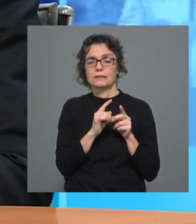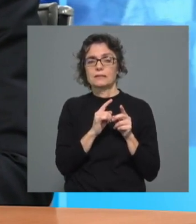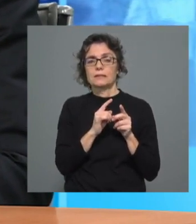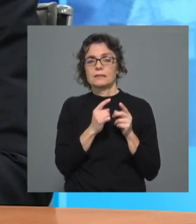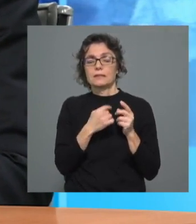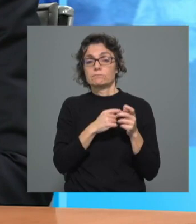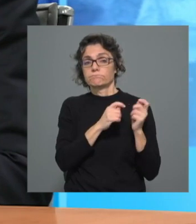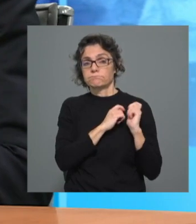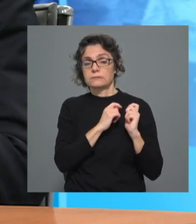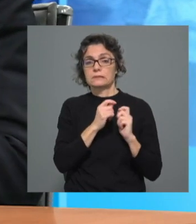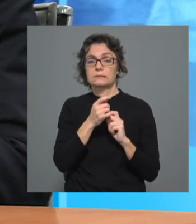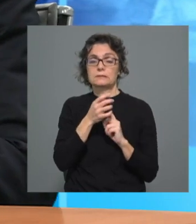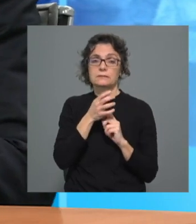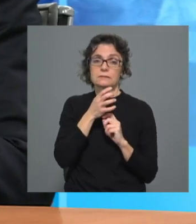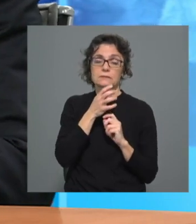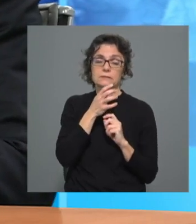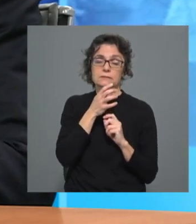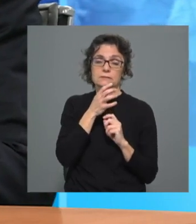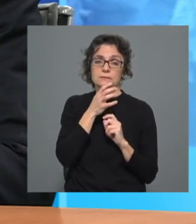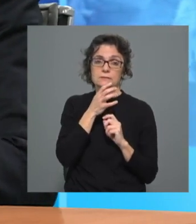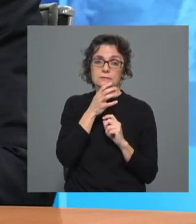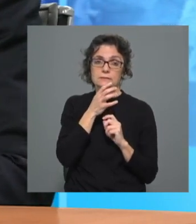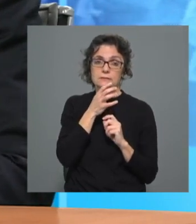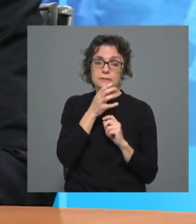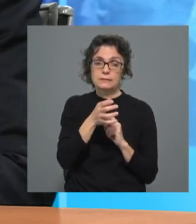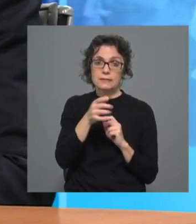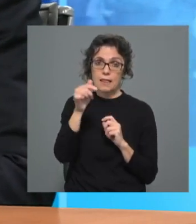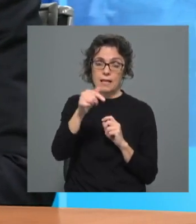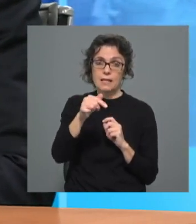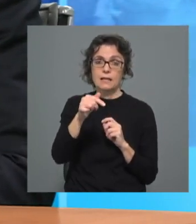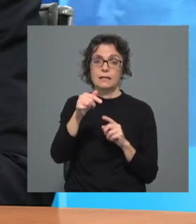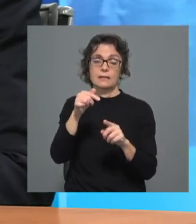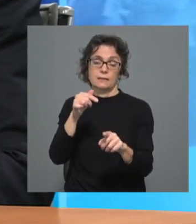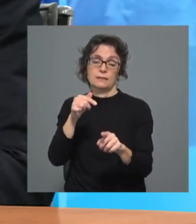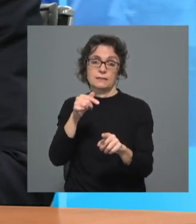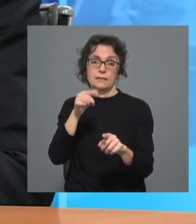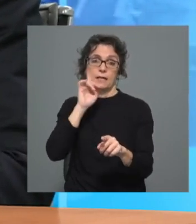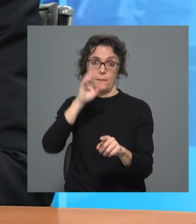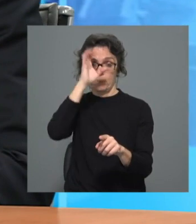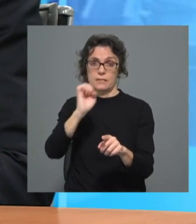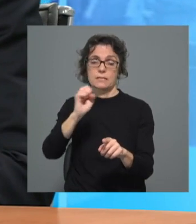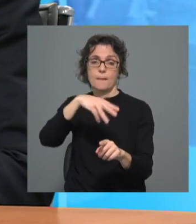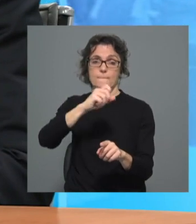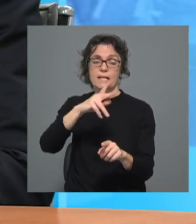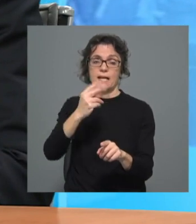lá de direito, por acaso era a ministra Mariana Vieira da Silva, que